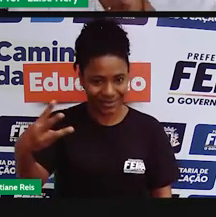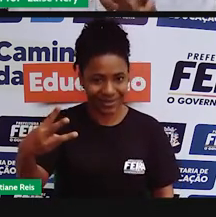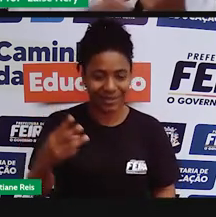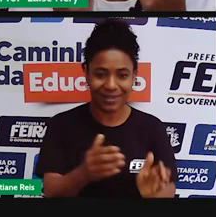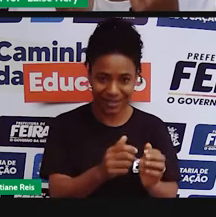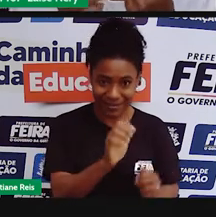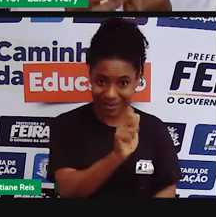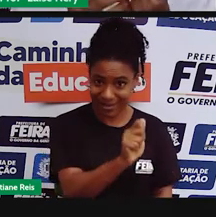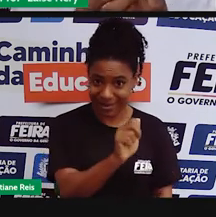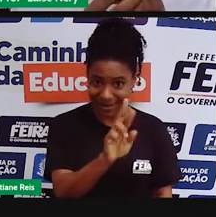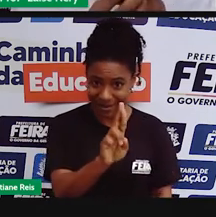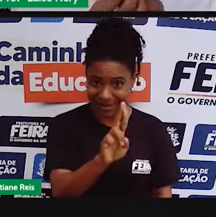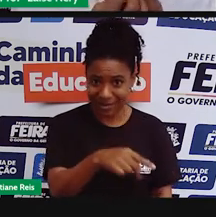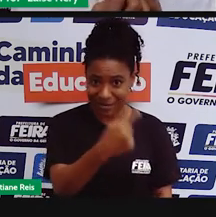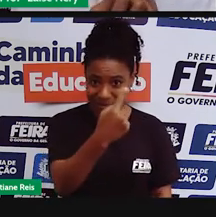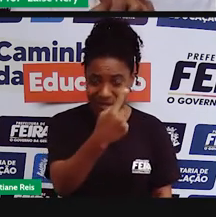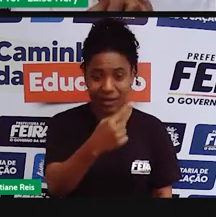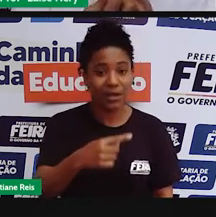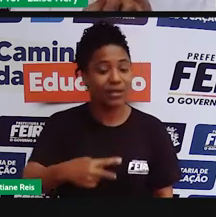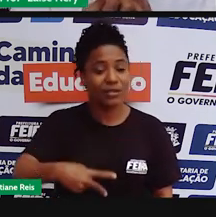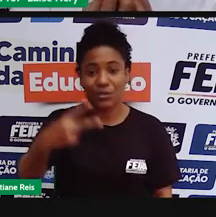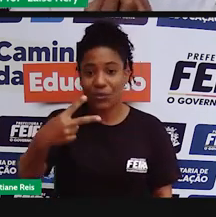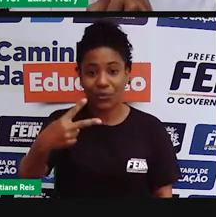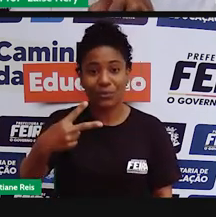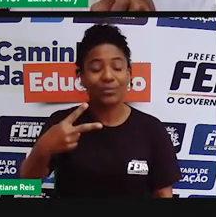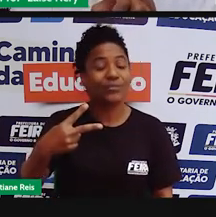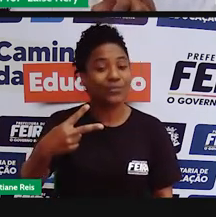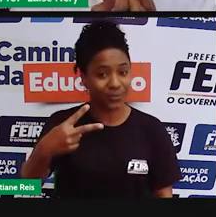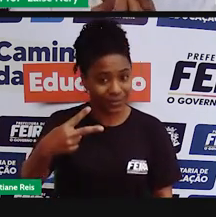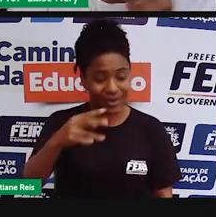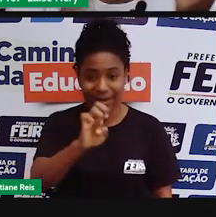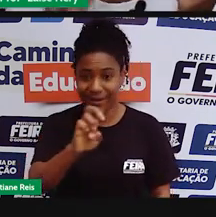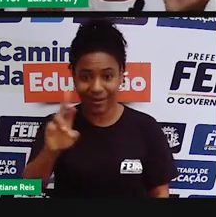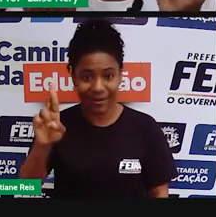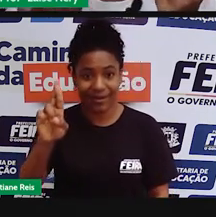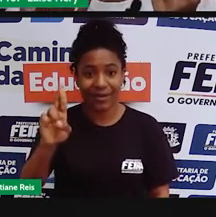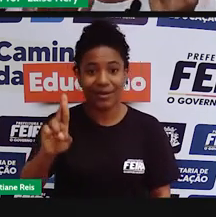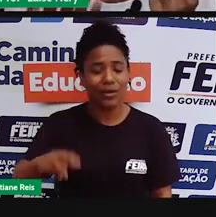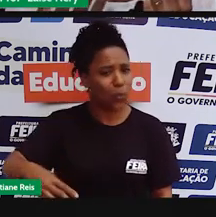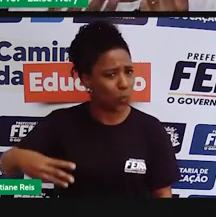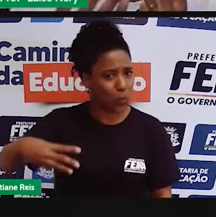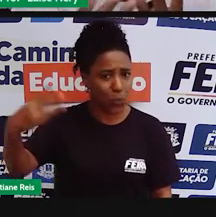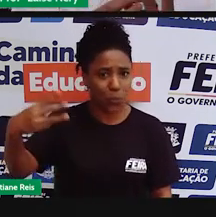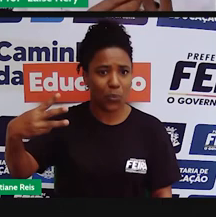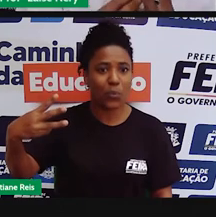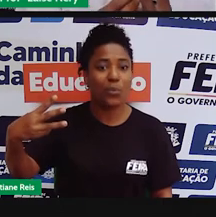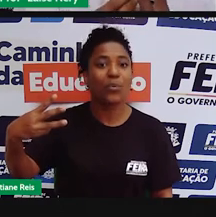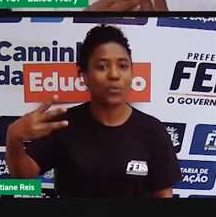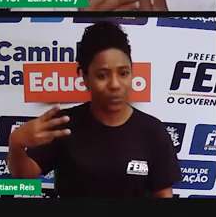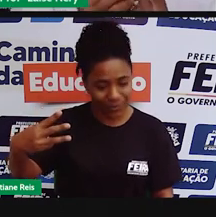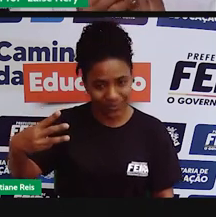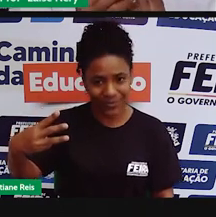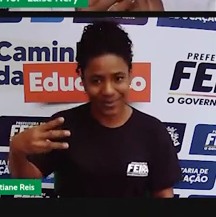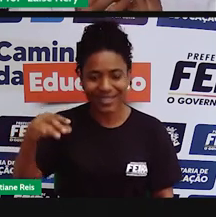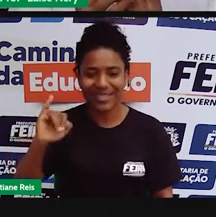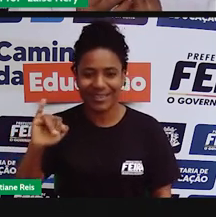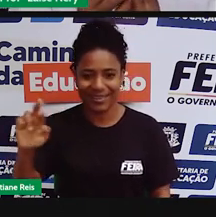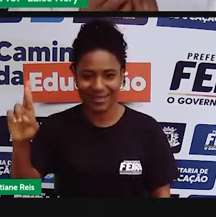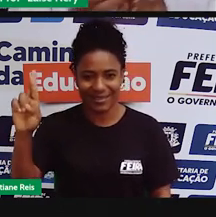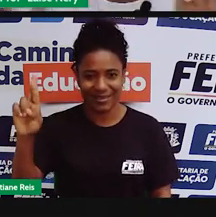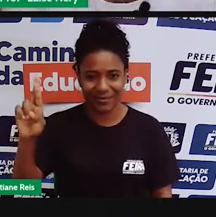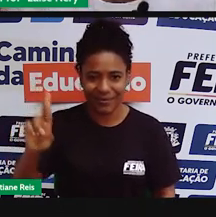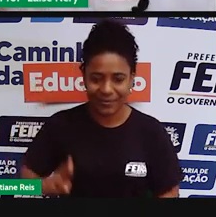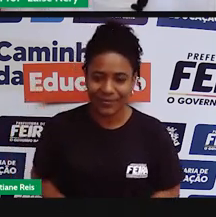AR, segunda conjugação terminada em ER ou terceira conjugação terminada em